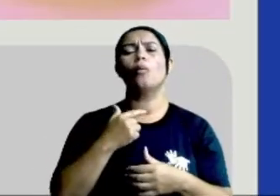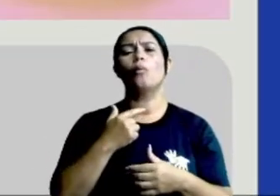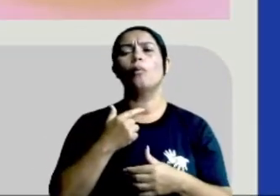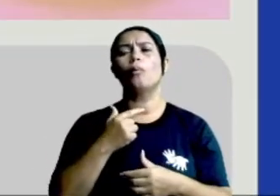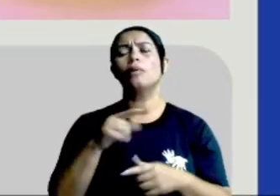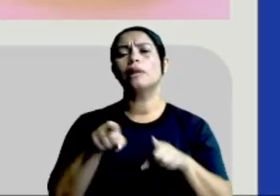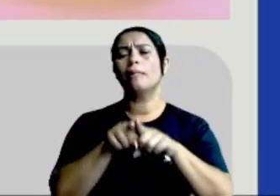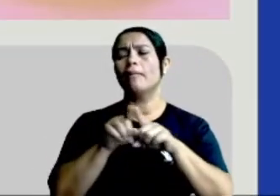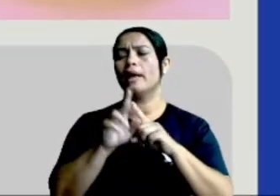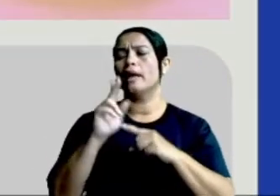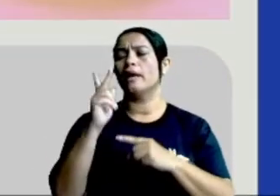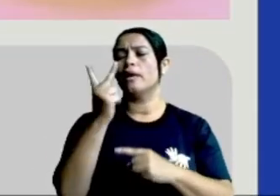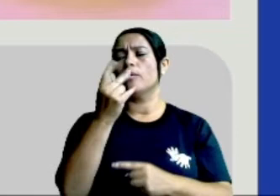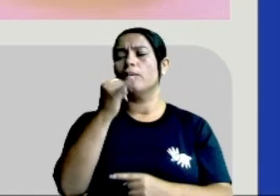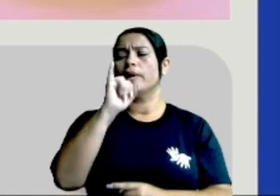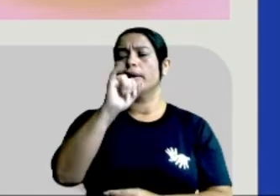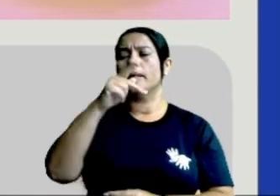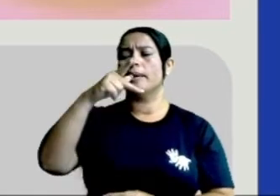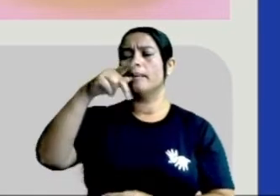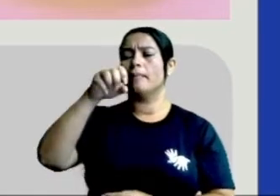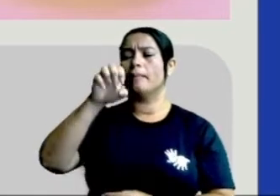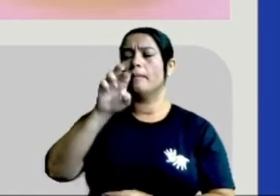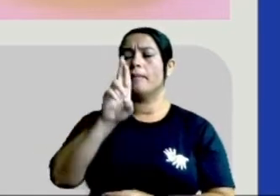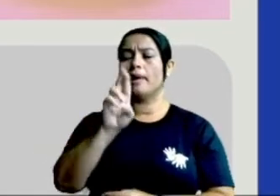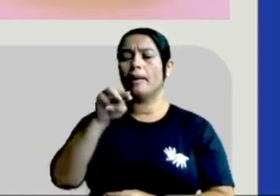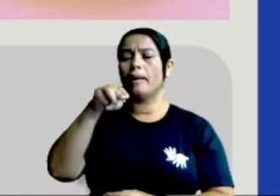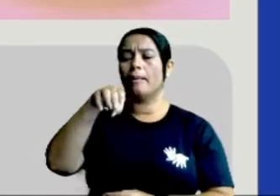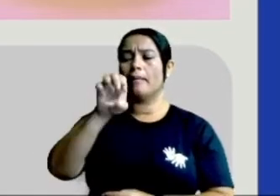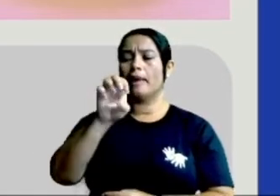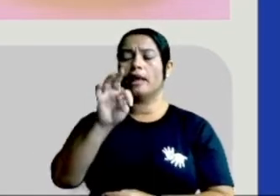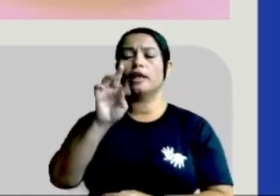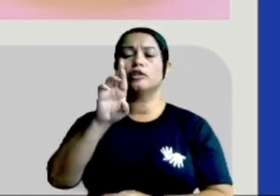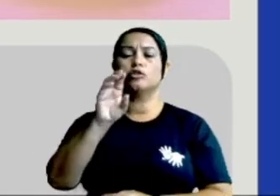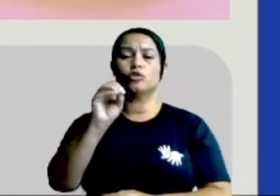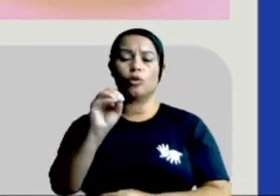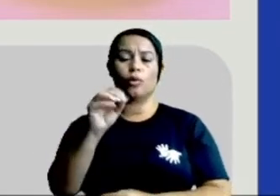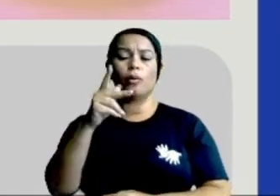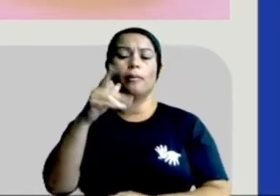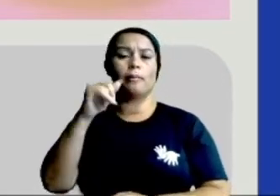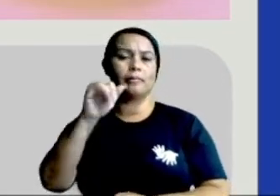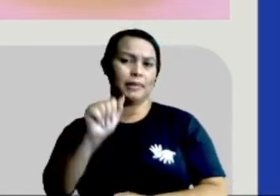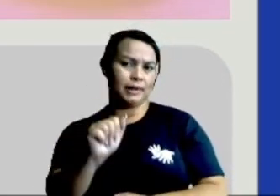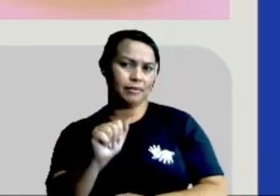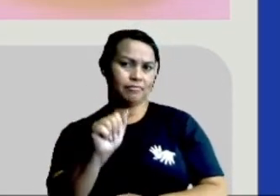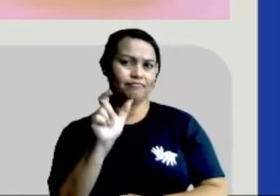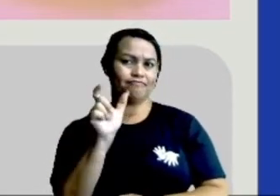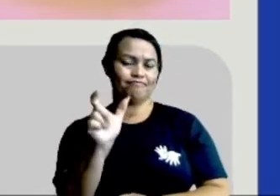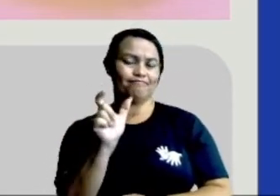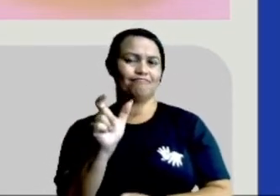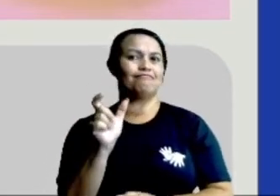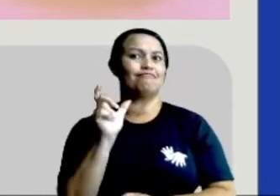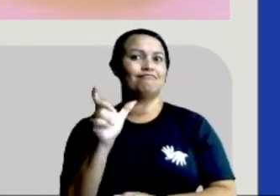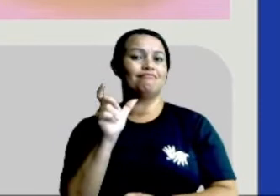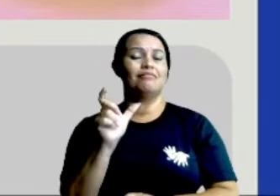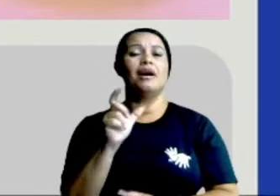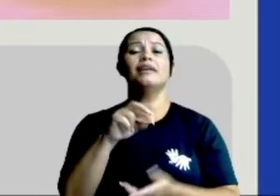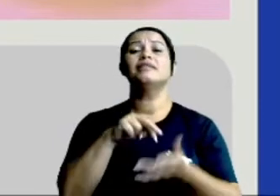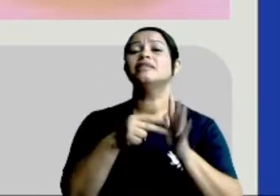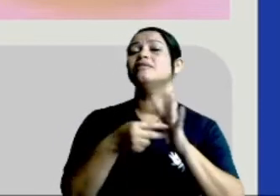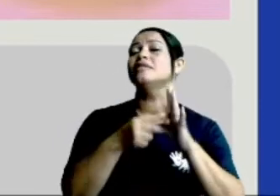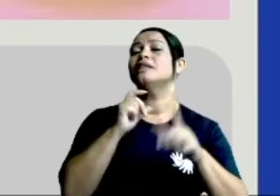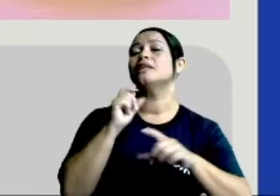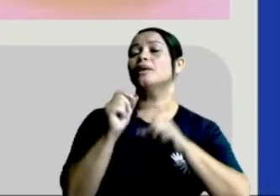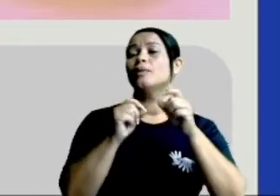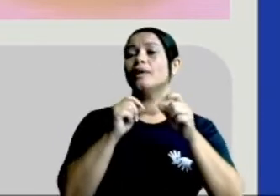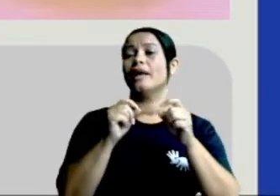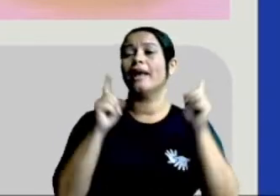a hipermetropia. Pois é, palavrão, né? Hipermetropia. Ela nada mais é do